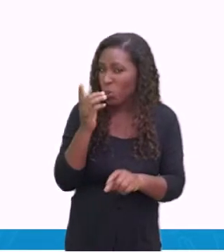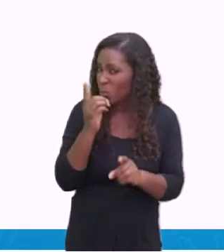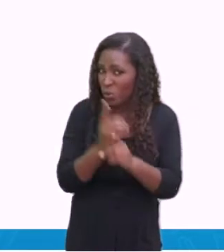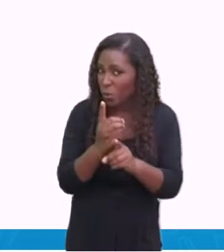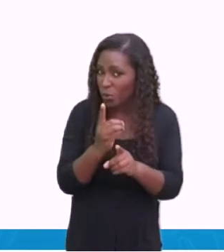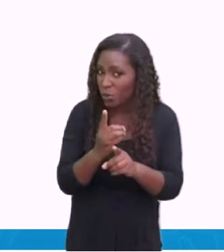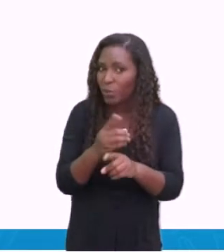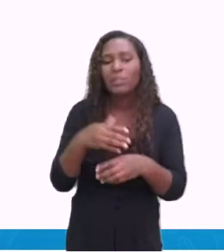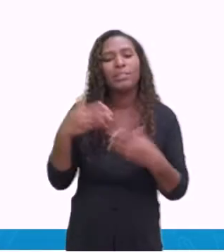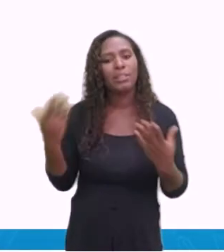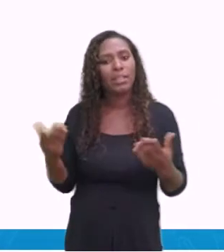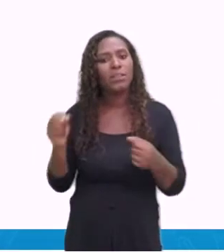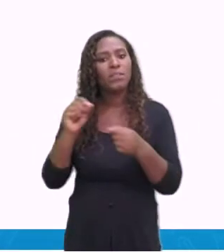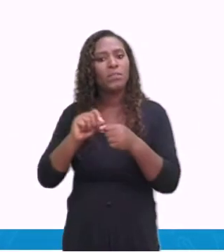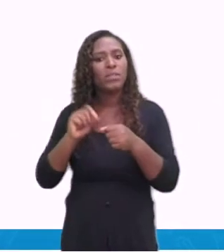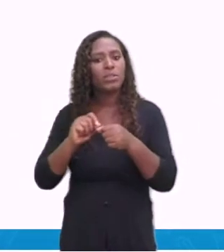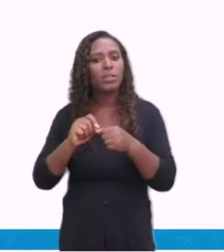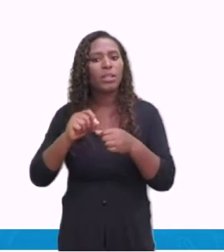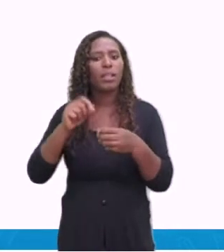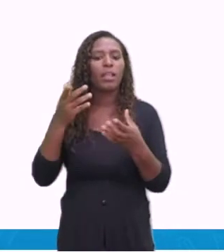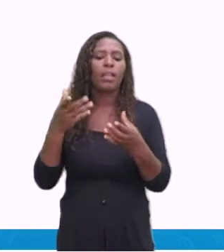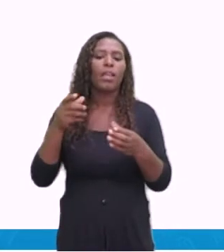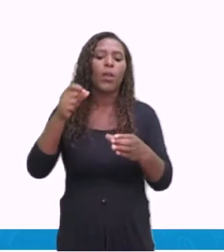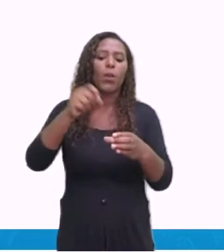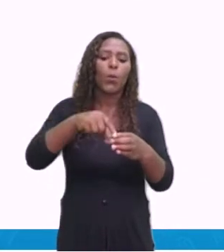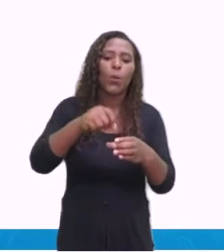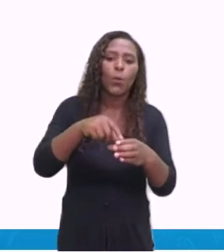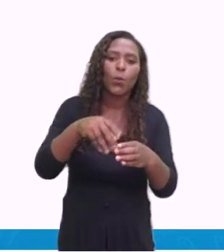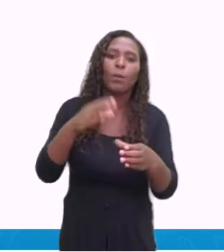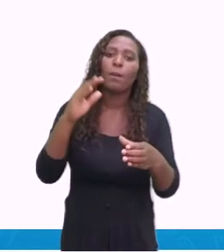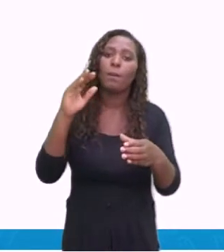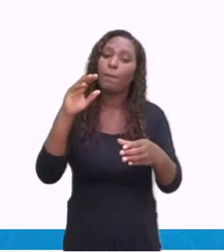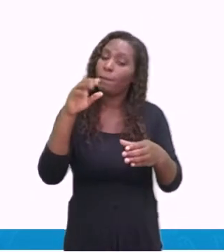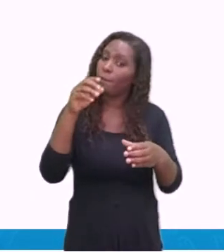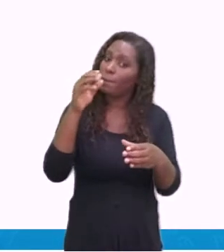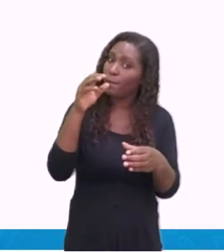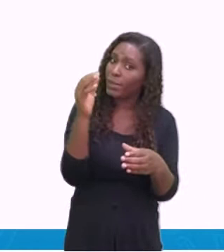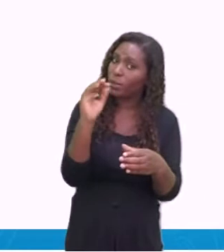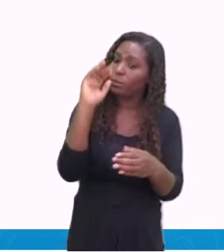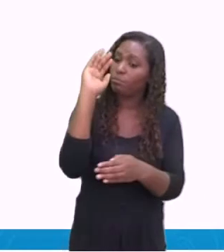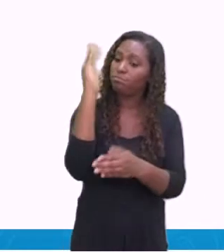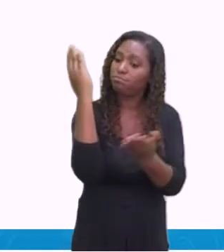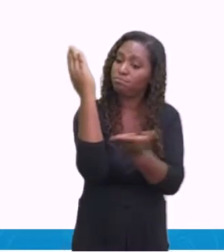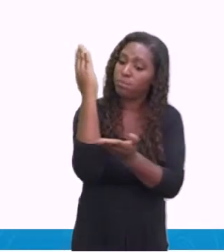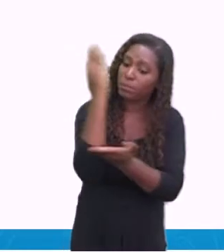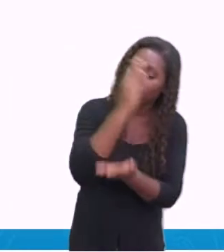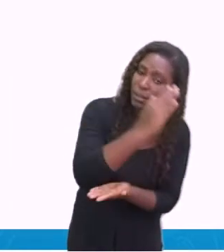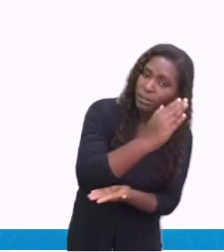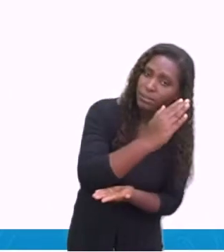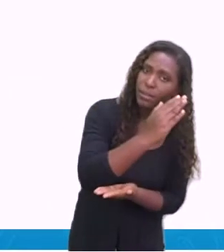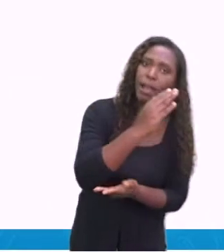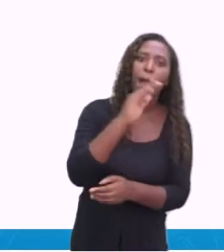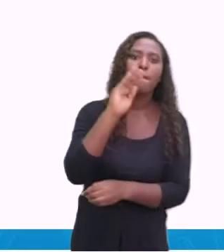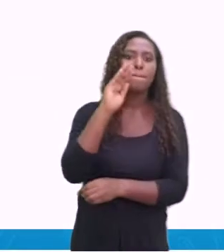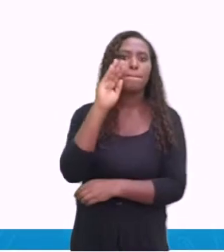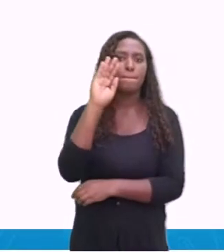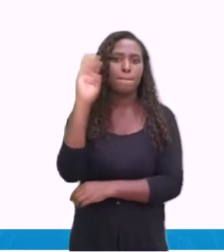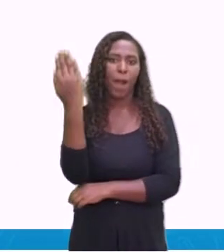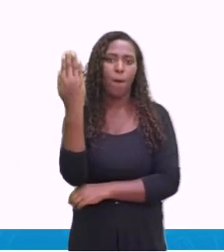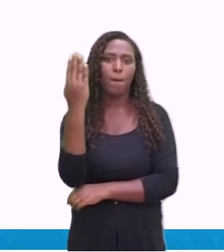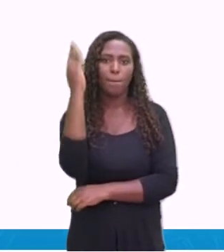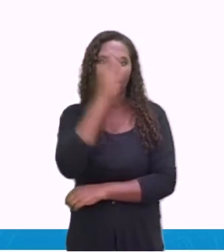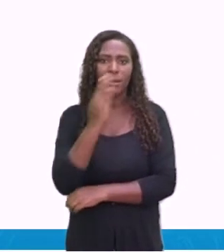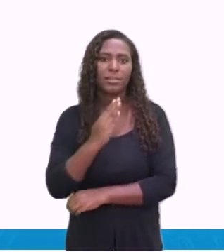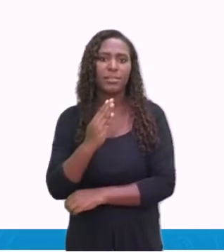Qual era a mão de obra? Eles, os indígenas. Recebe o nome de